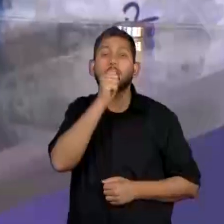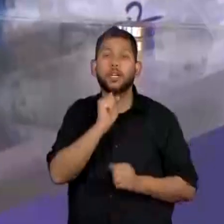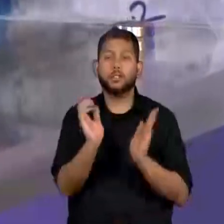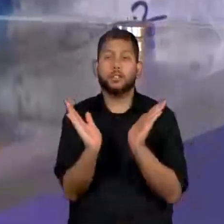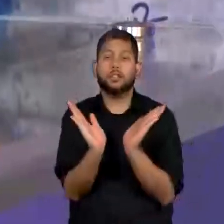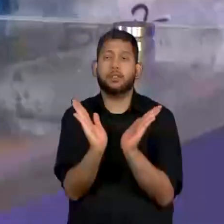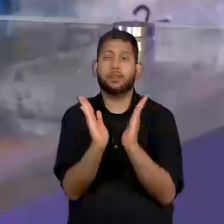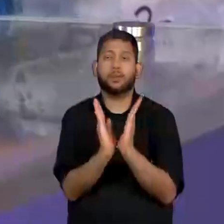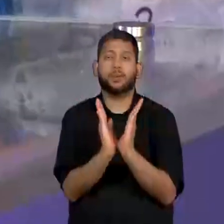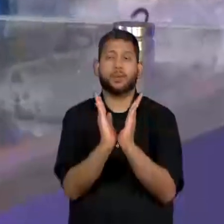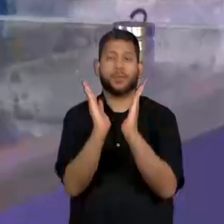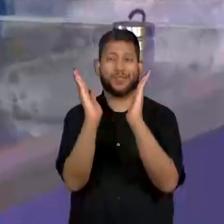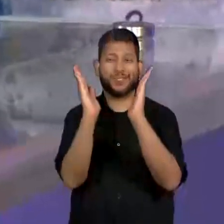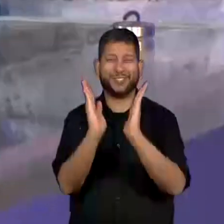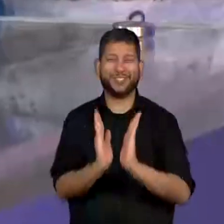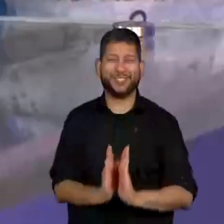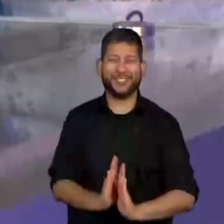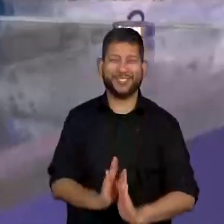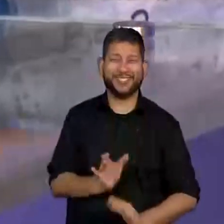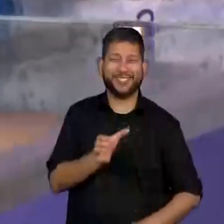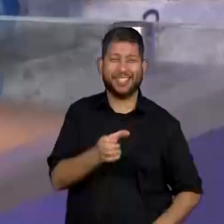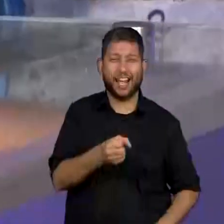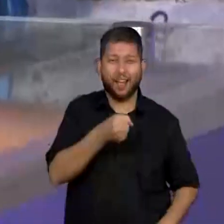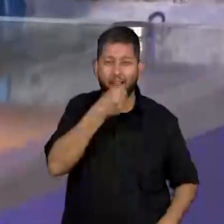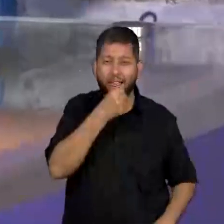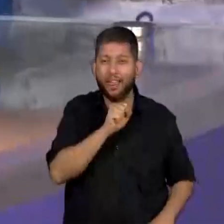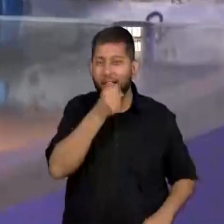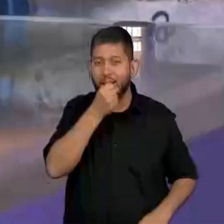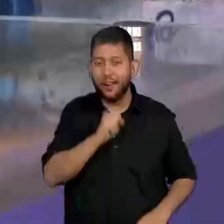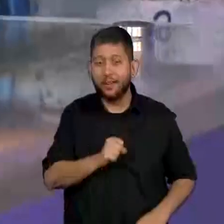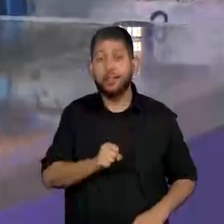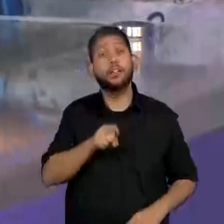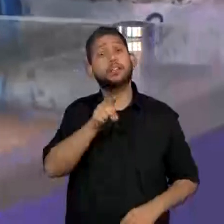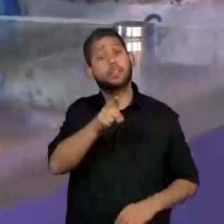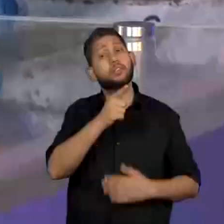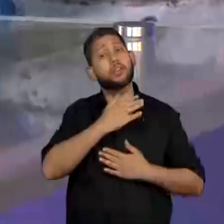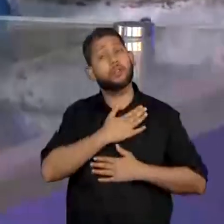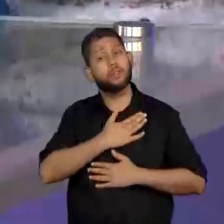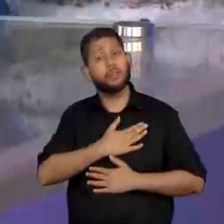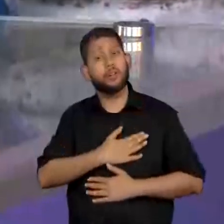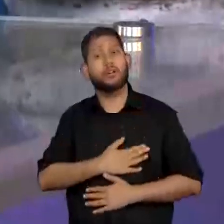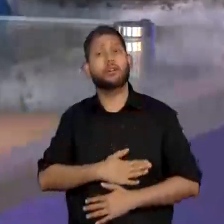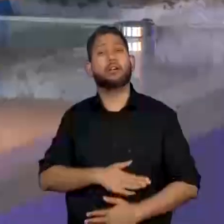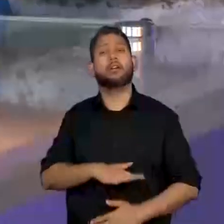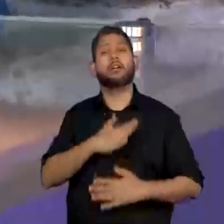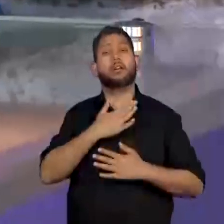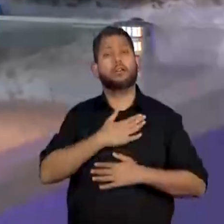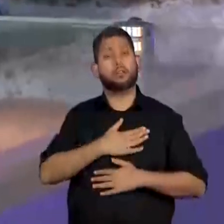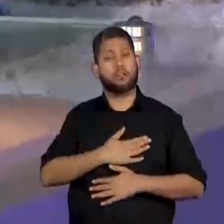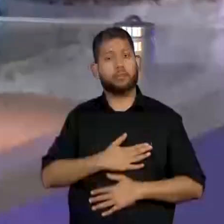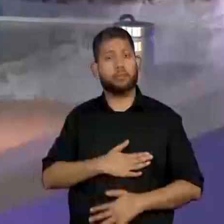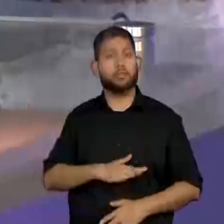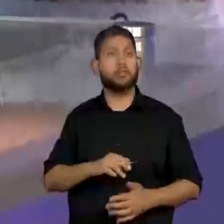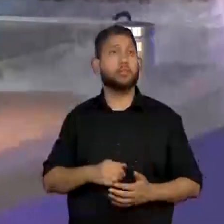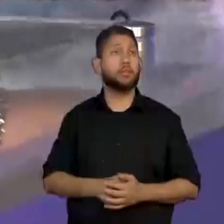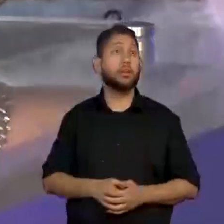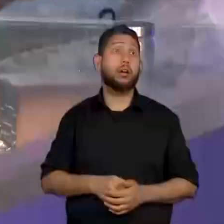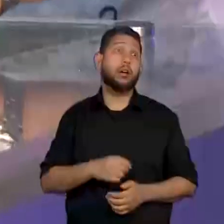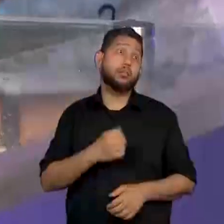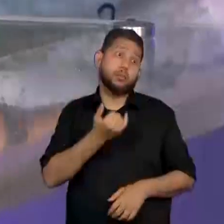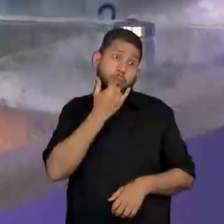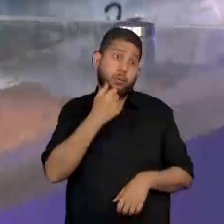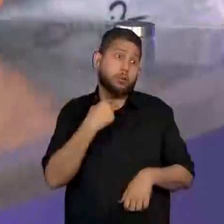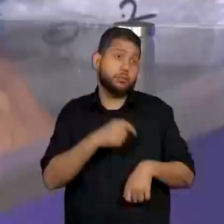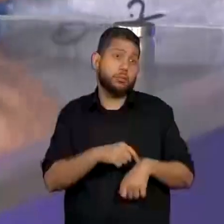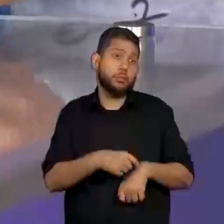você aí em casa vai pausando o vídeo fazendo bem devagar tá você quer que a gente tem pouco tempo então